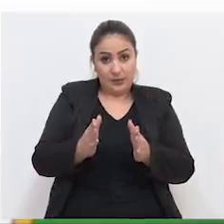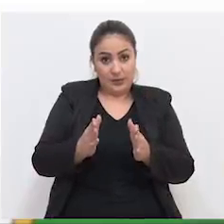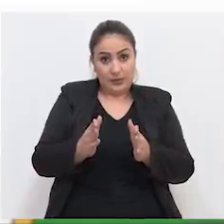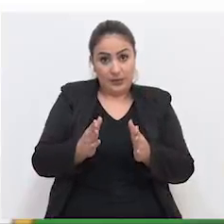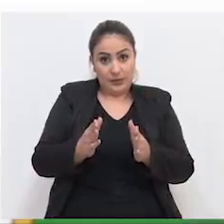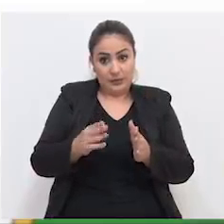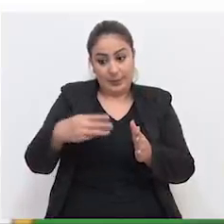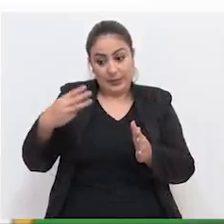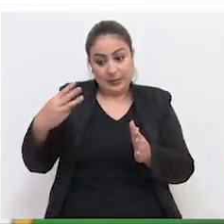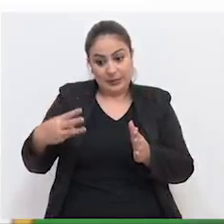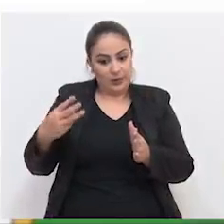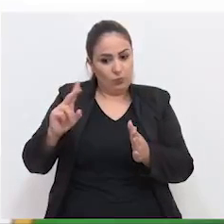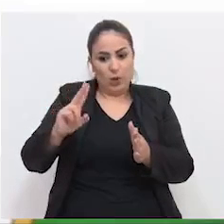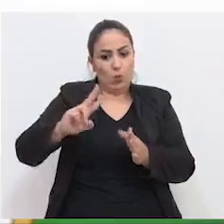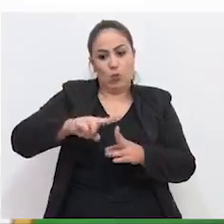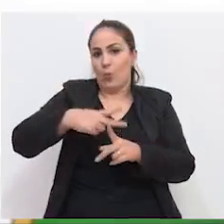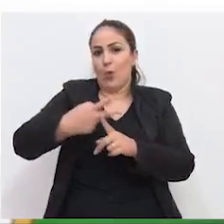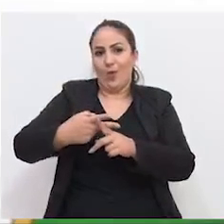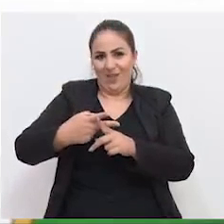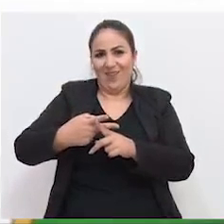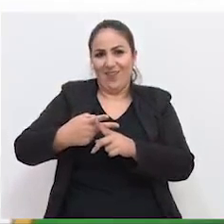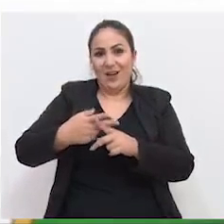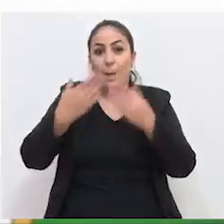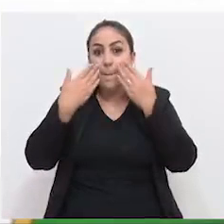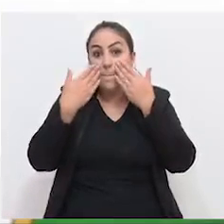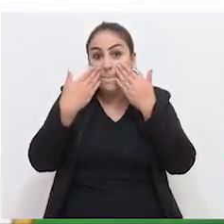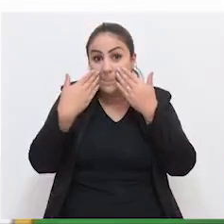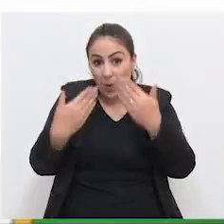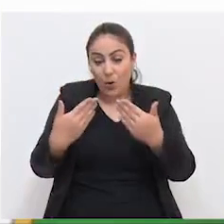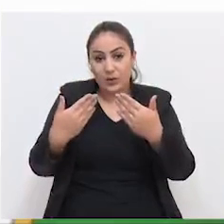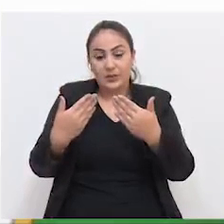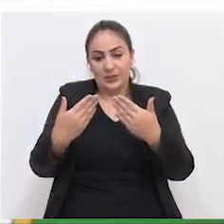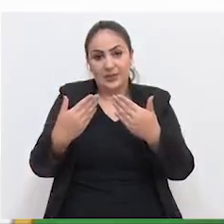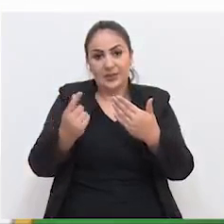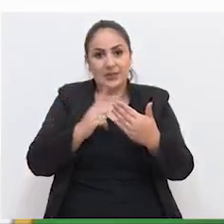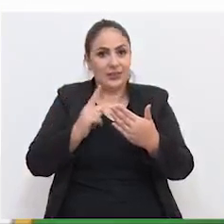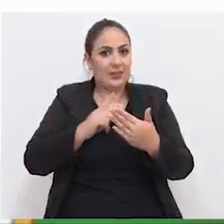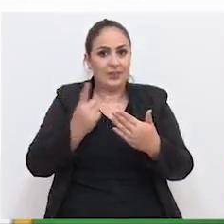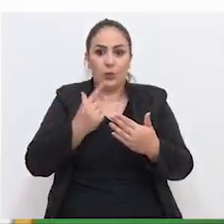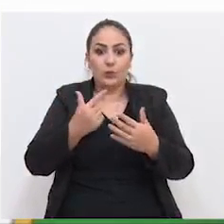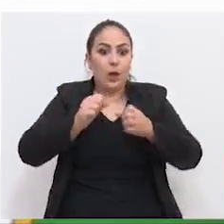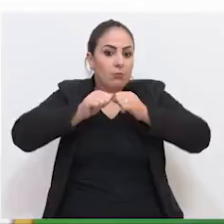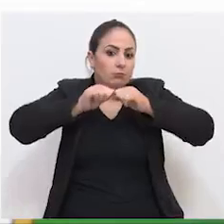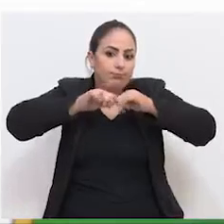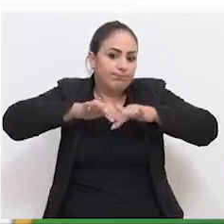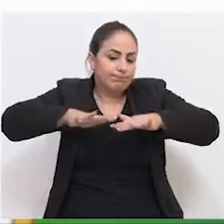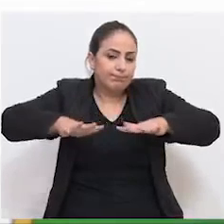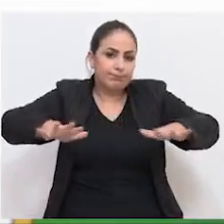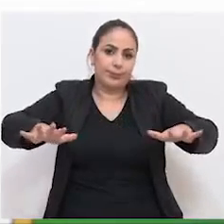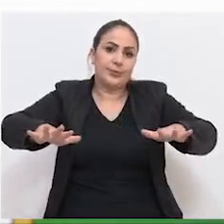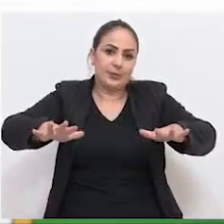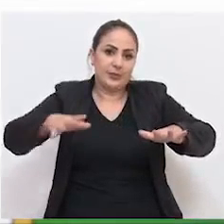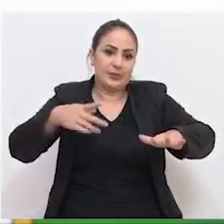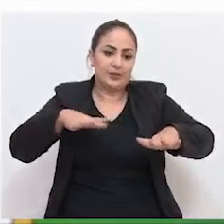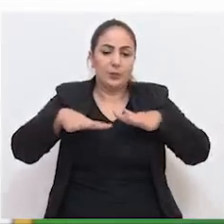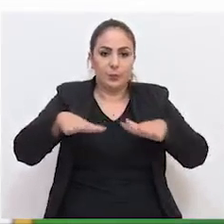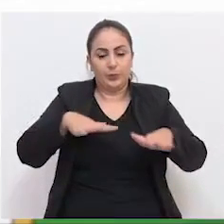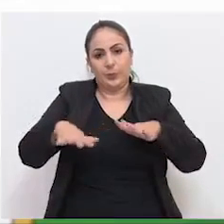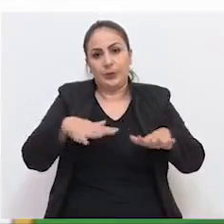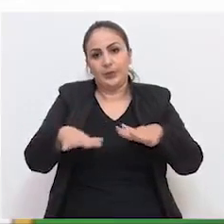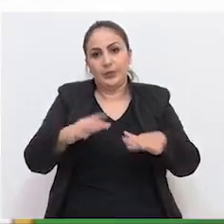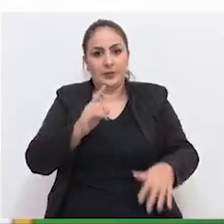nem dobrando o número de casos, isso já mostra que aquela curva exponencial não está se mostrando nesse